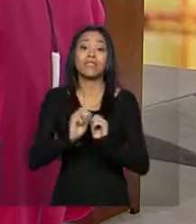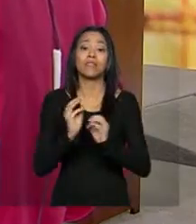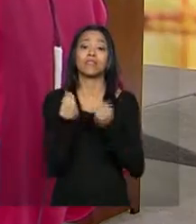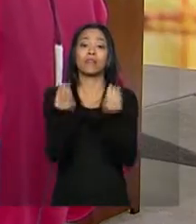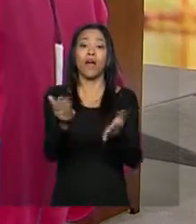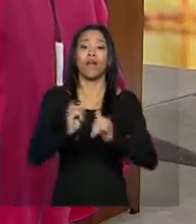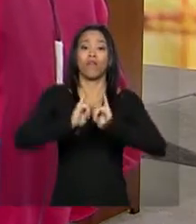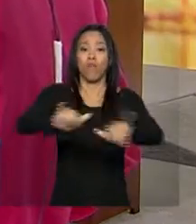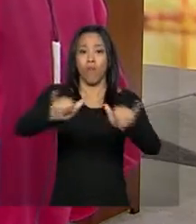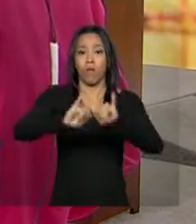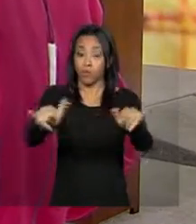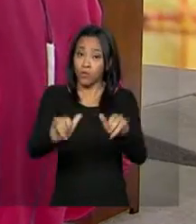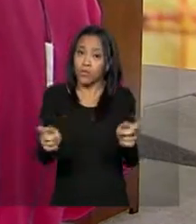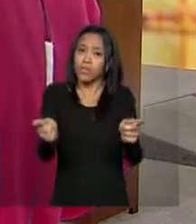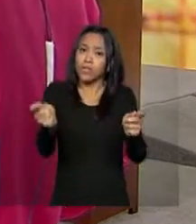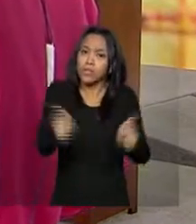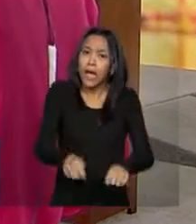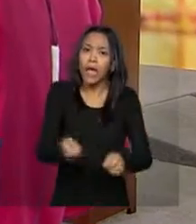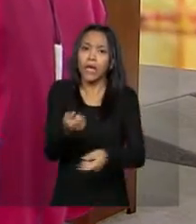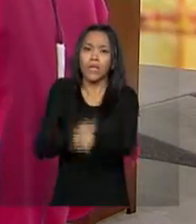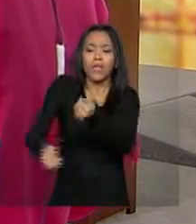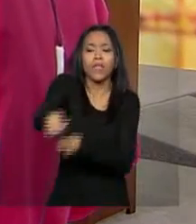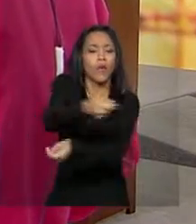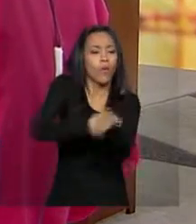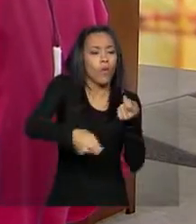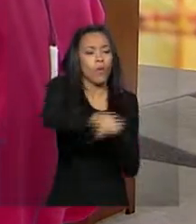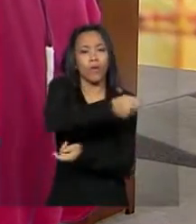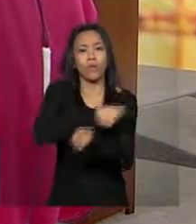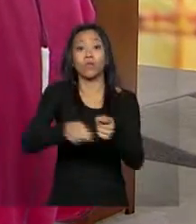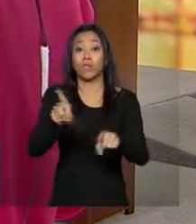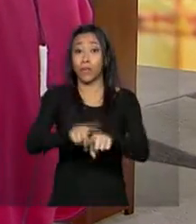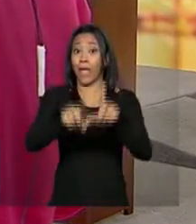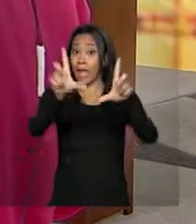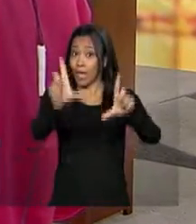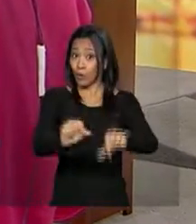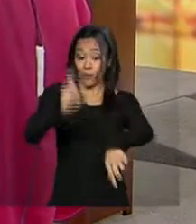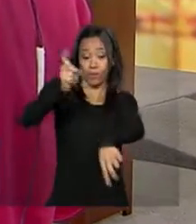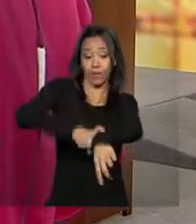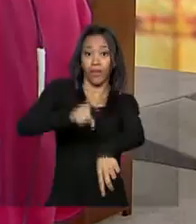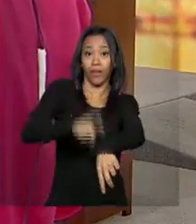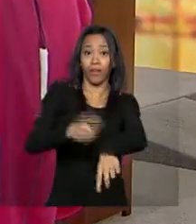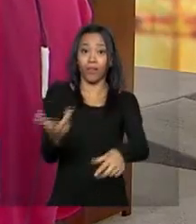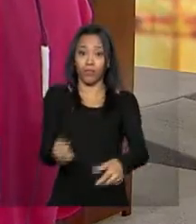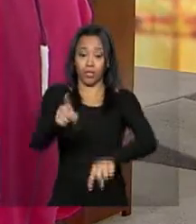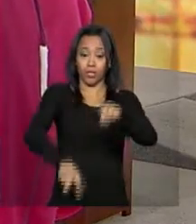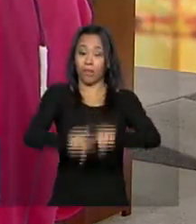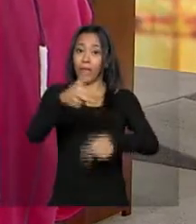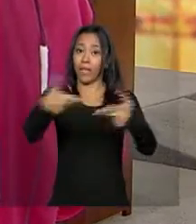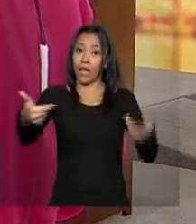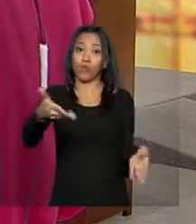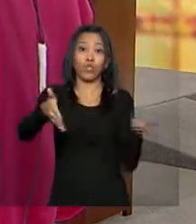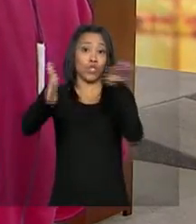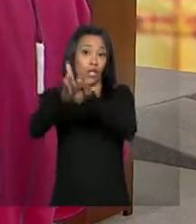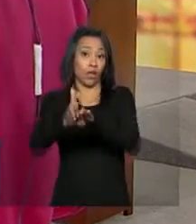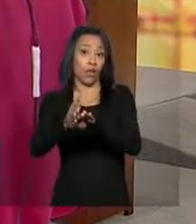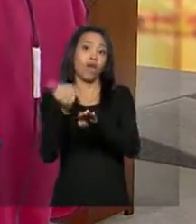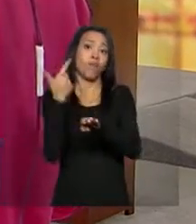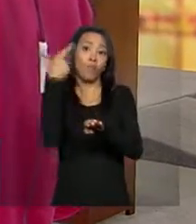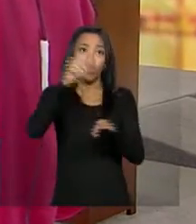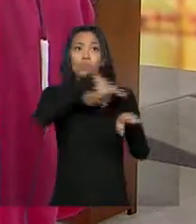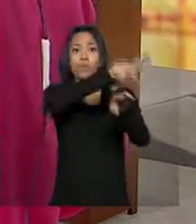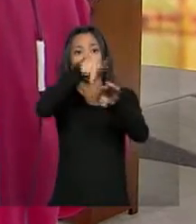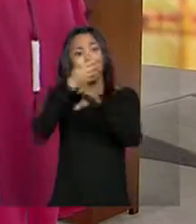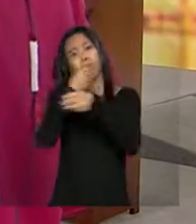possam viabilizar negócios e efetivamente reduzir o tempo de chegar a desalojar o concorrente em outros países é